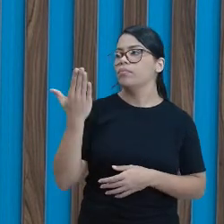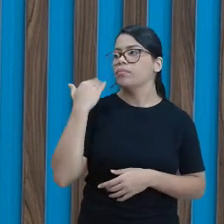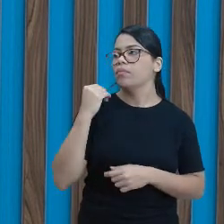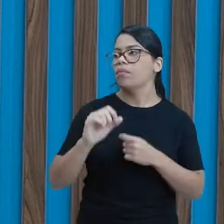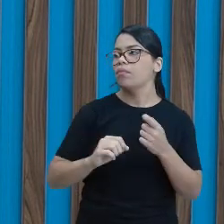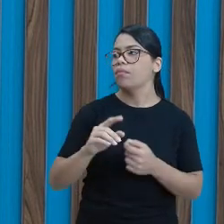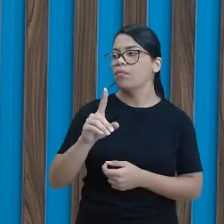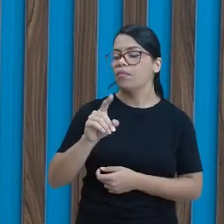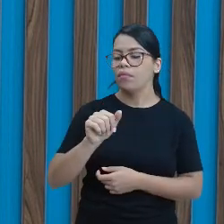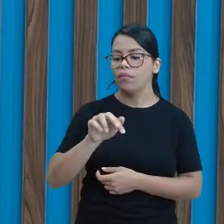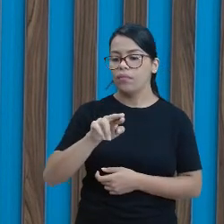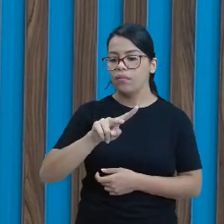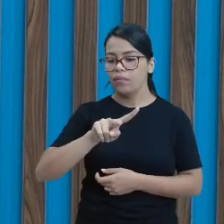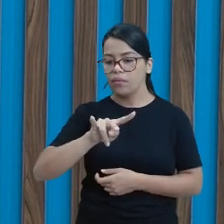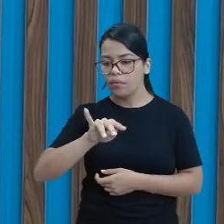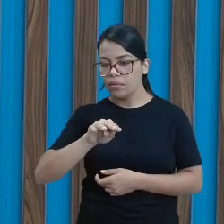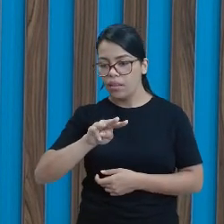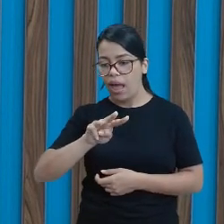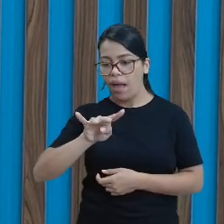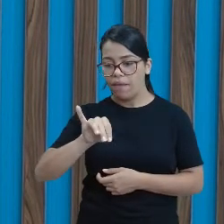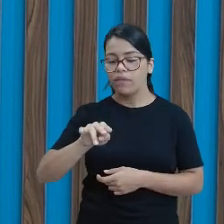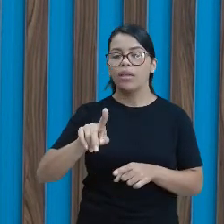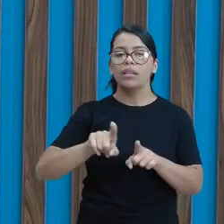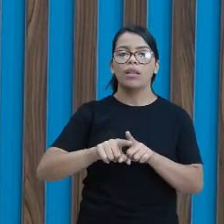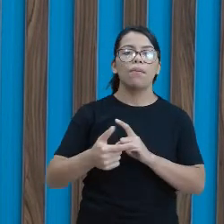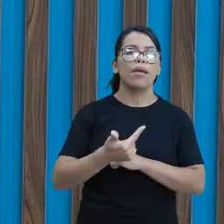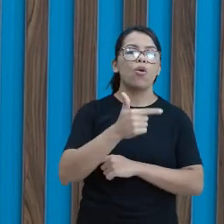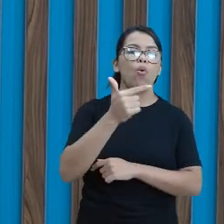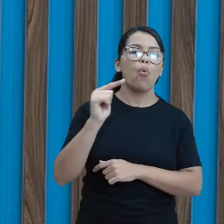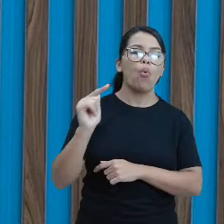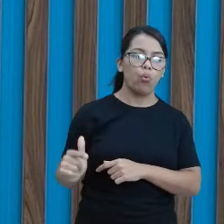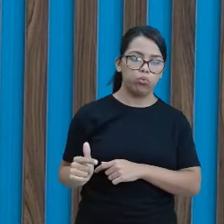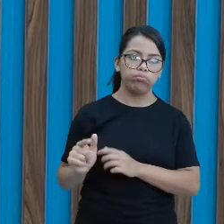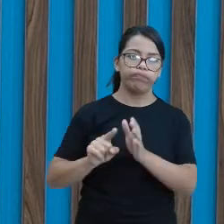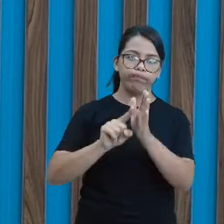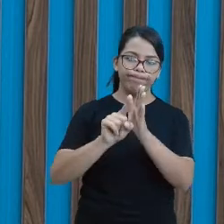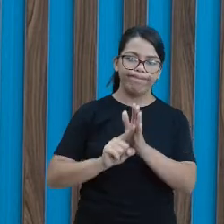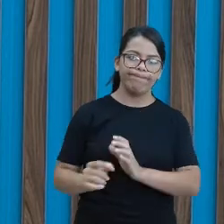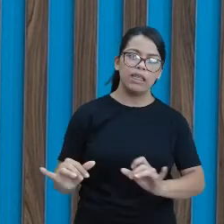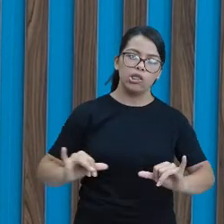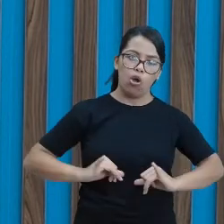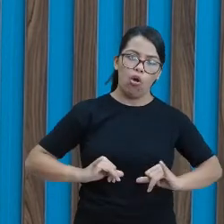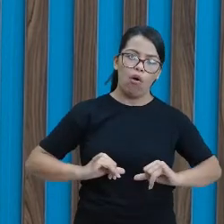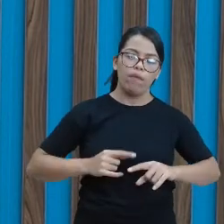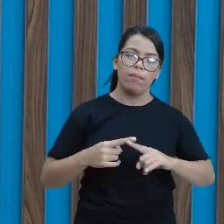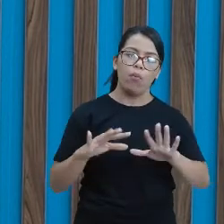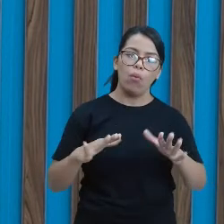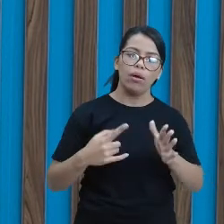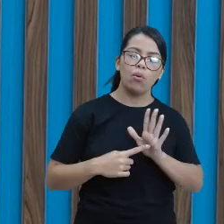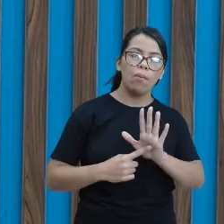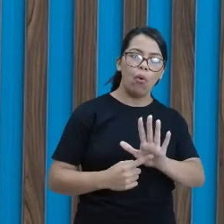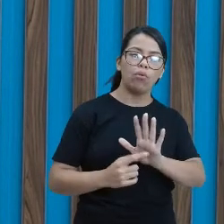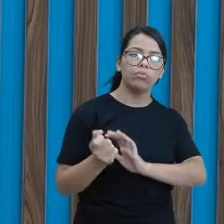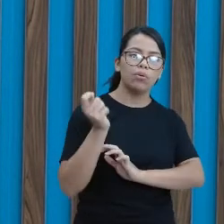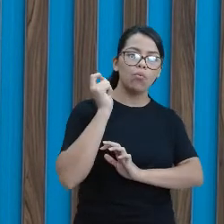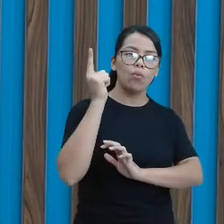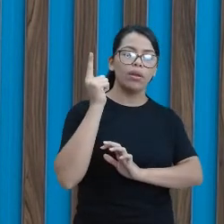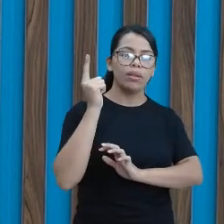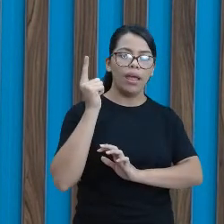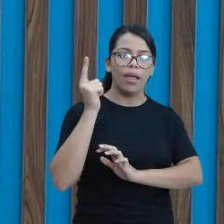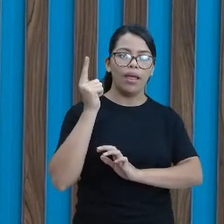e muitos pesquisadores, né, passam por isso, essa questão de trazer uma ideia nova, colocar em